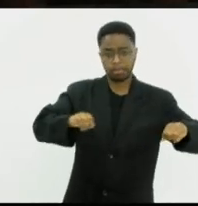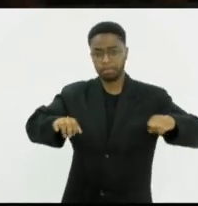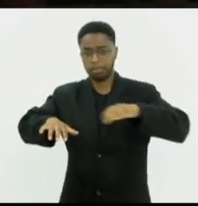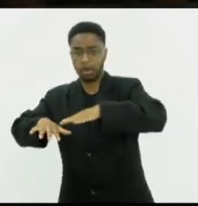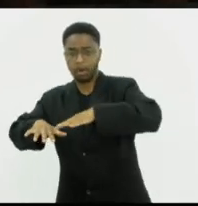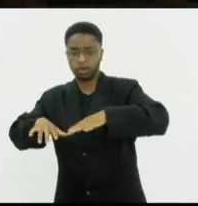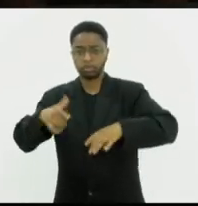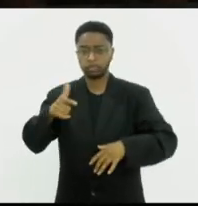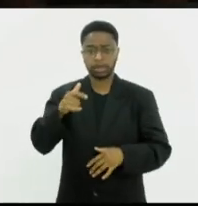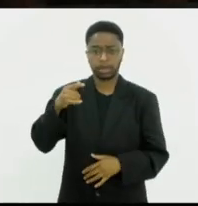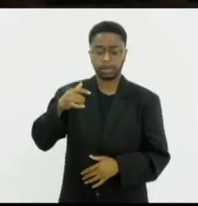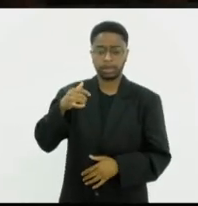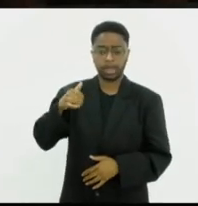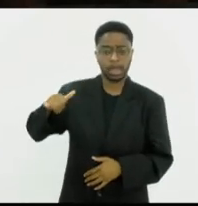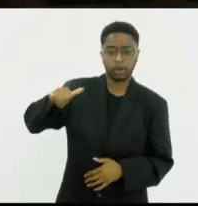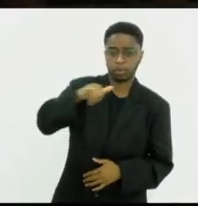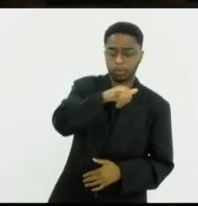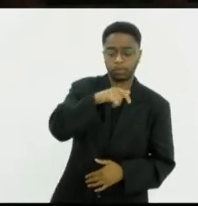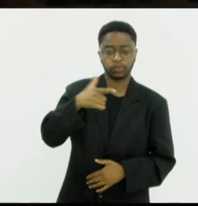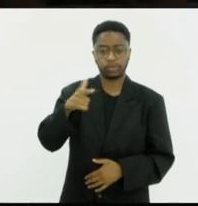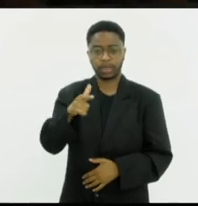tem presidente, não tem coisa alguma.